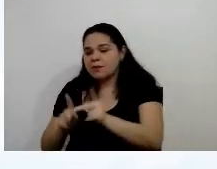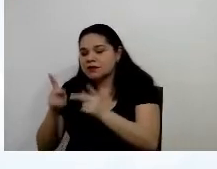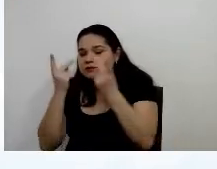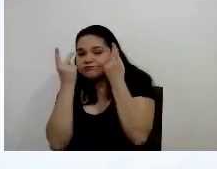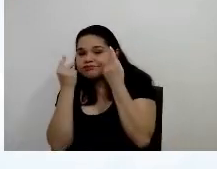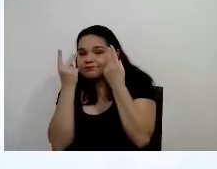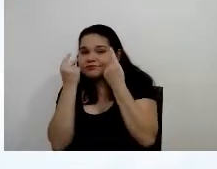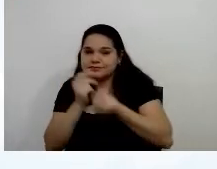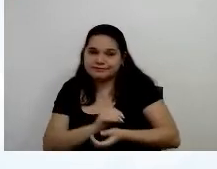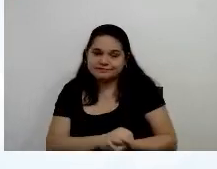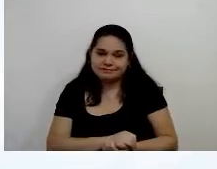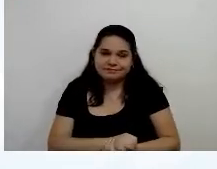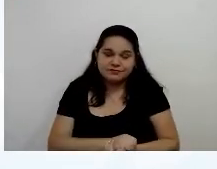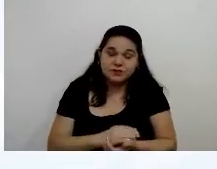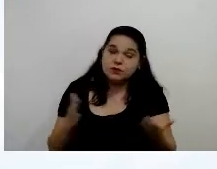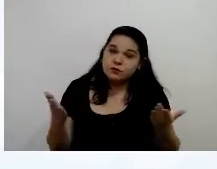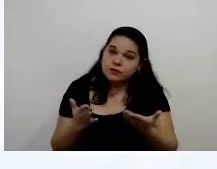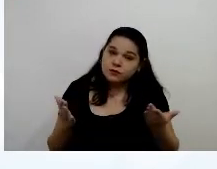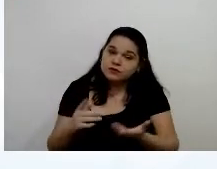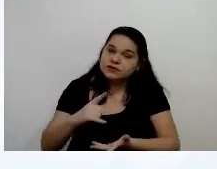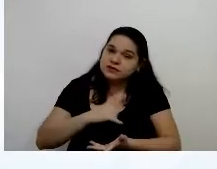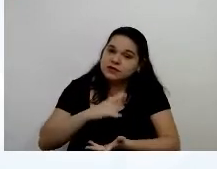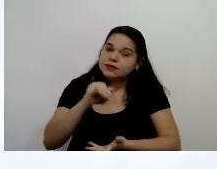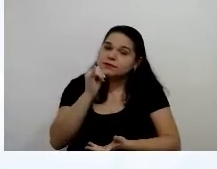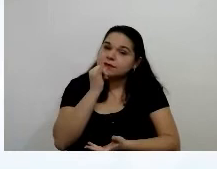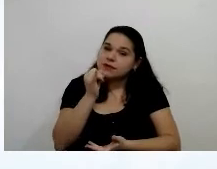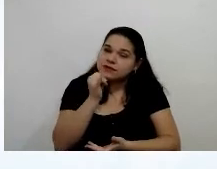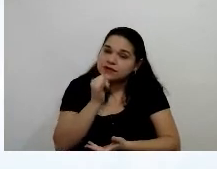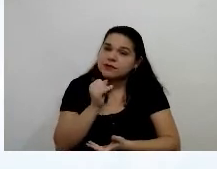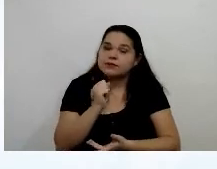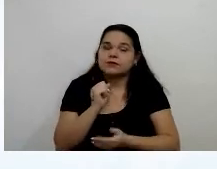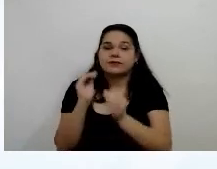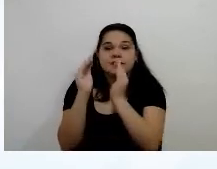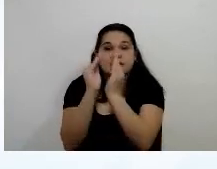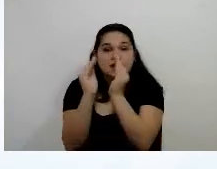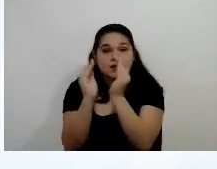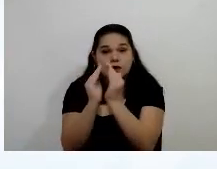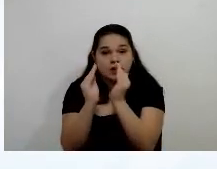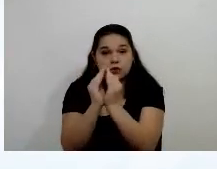normal. Hoje nós temos, por exemplo, na Renault,